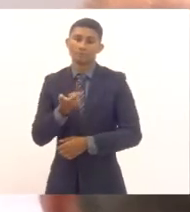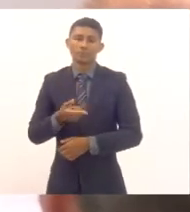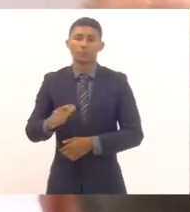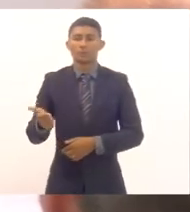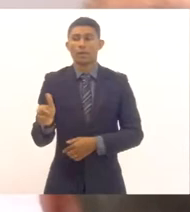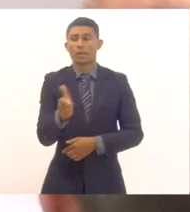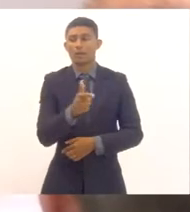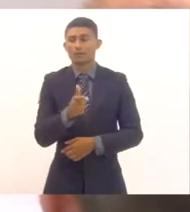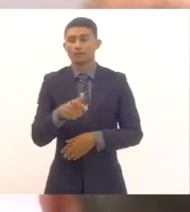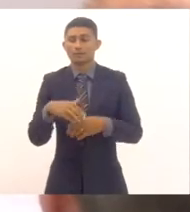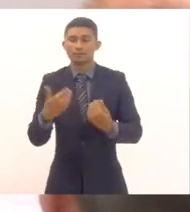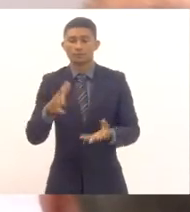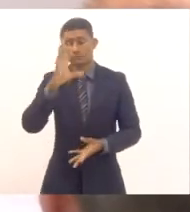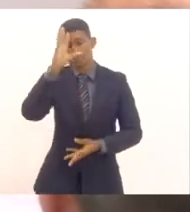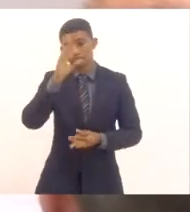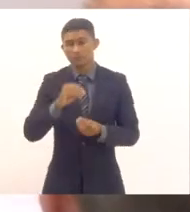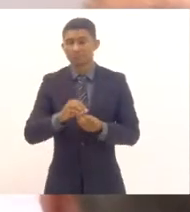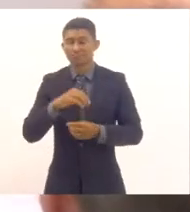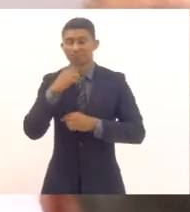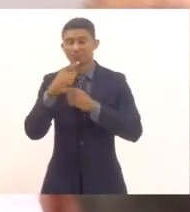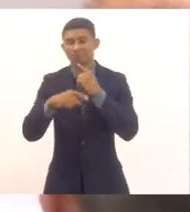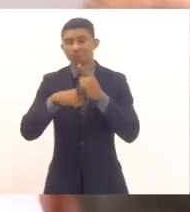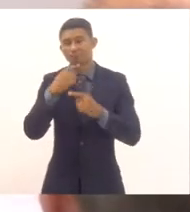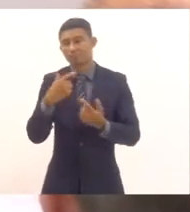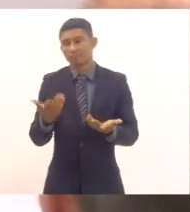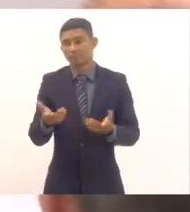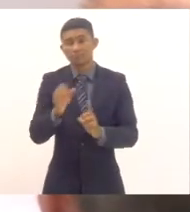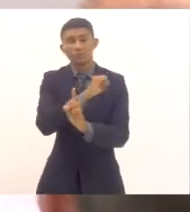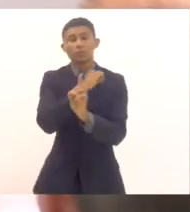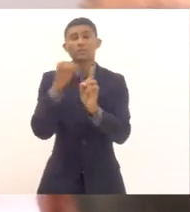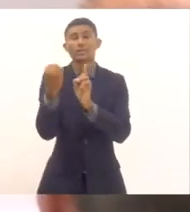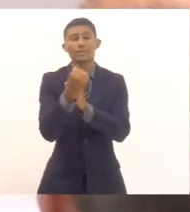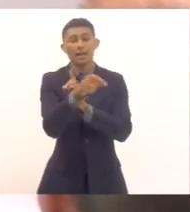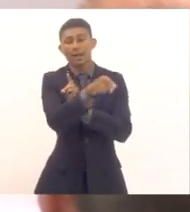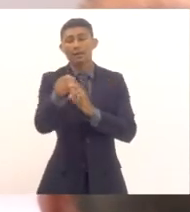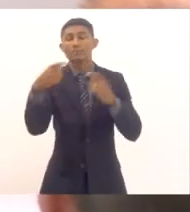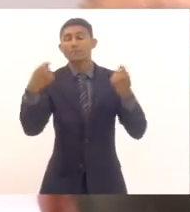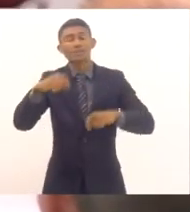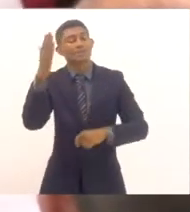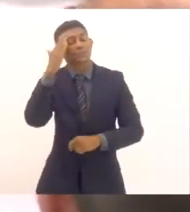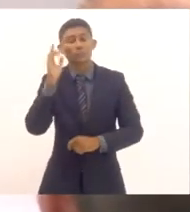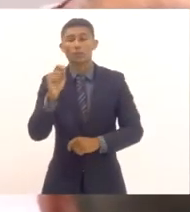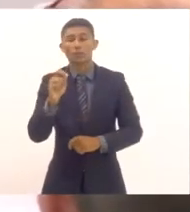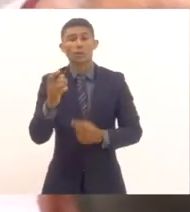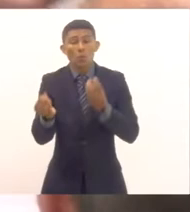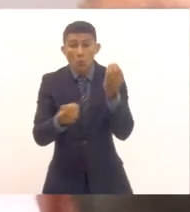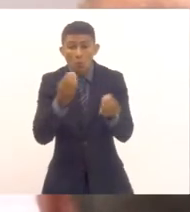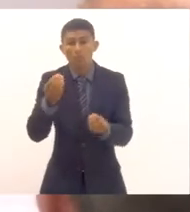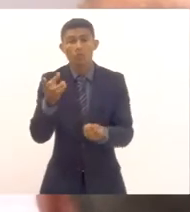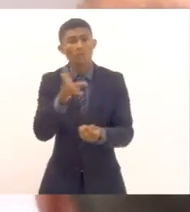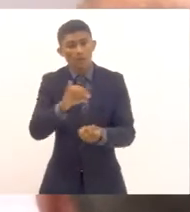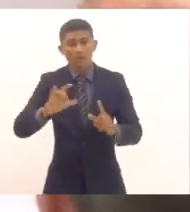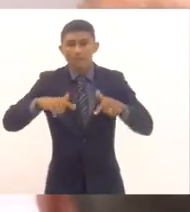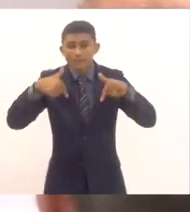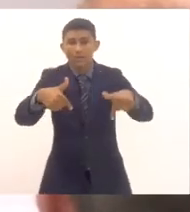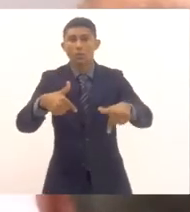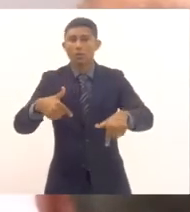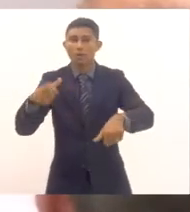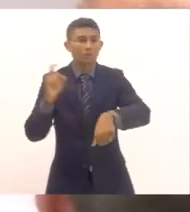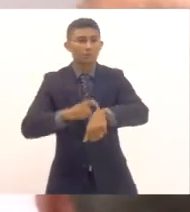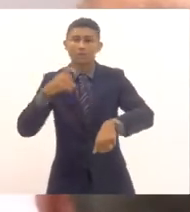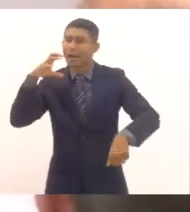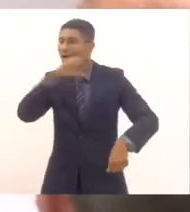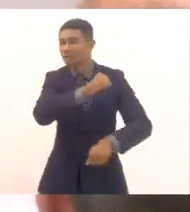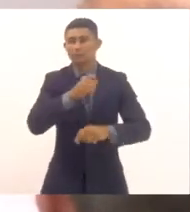então você não há recurso não tem como fazer então o que a sociedade já sabia o que pode ser feito e o que vai ser feito de imediato porque a todo